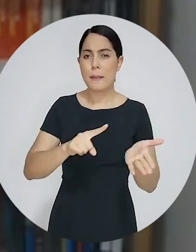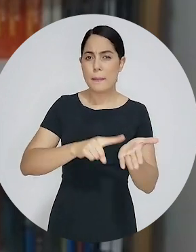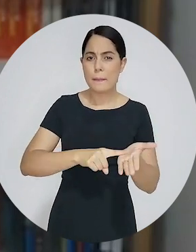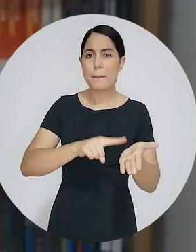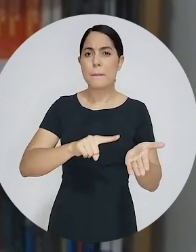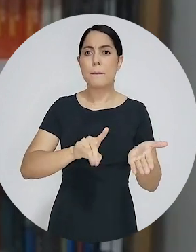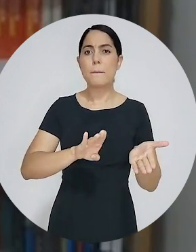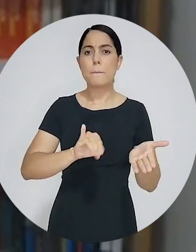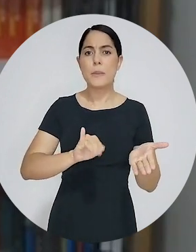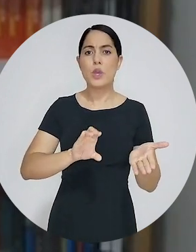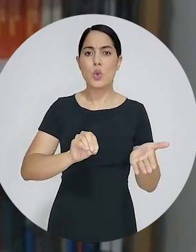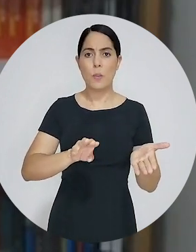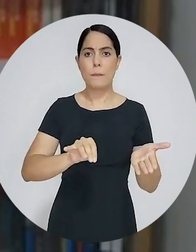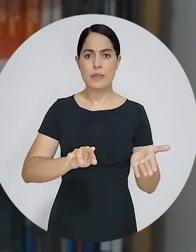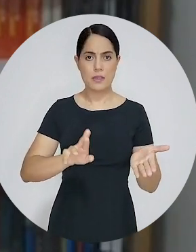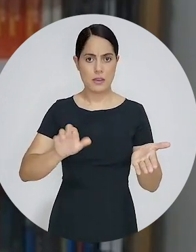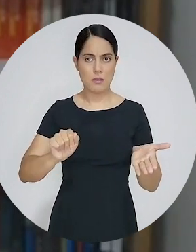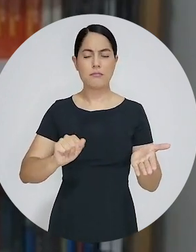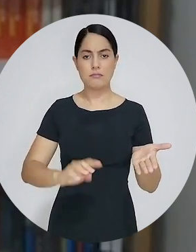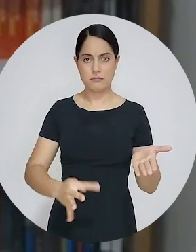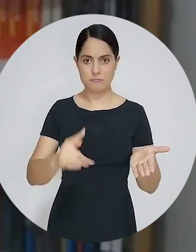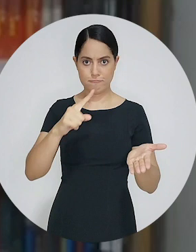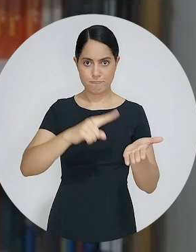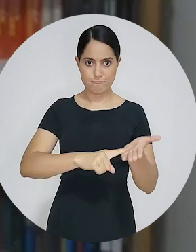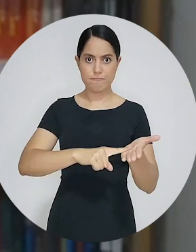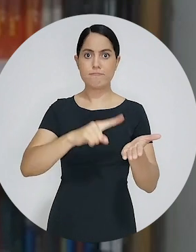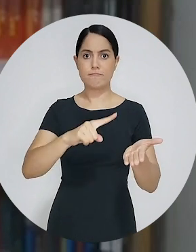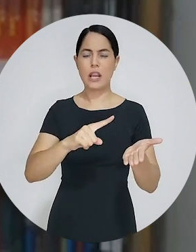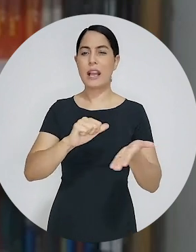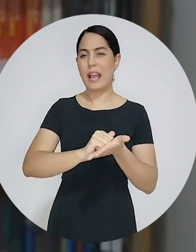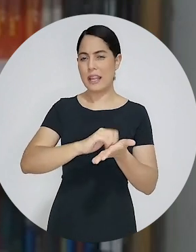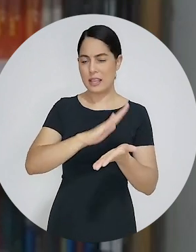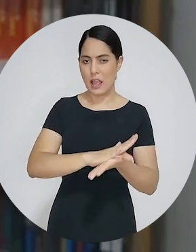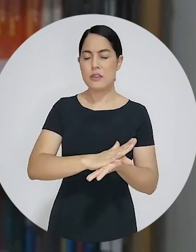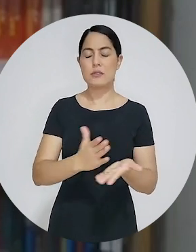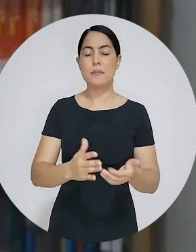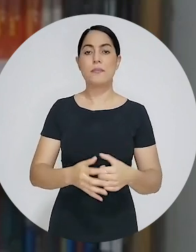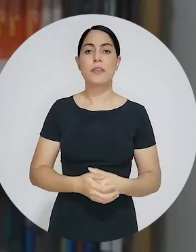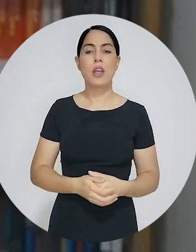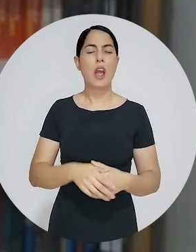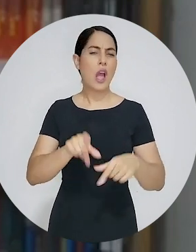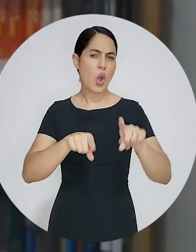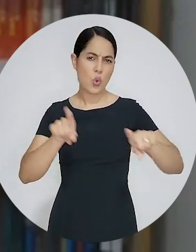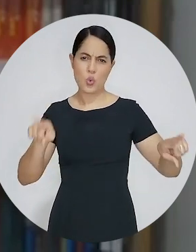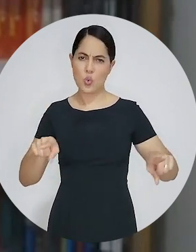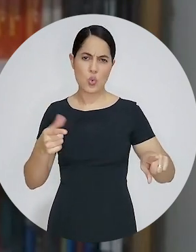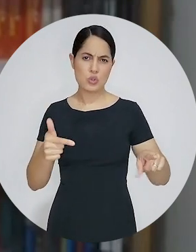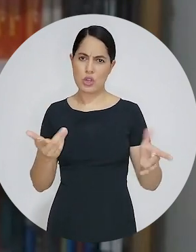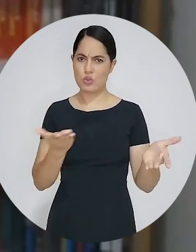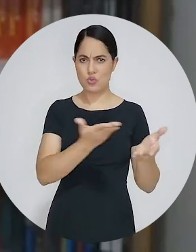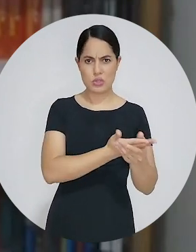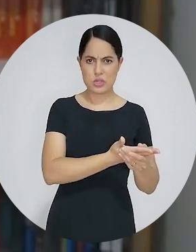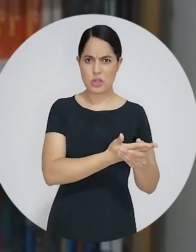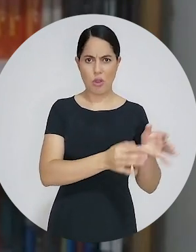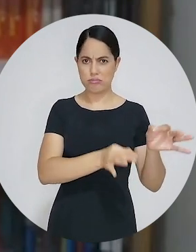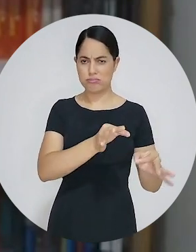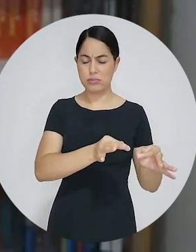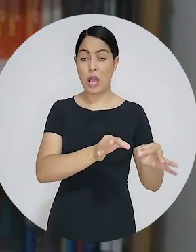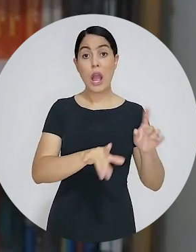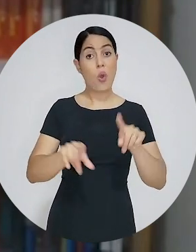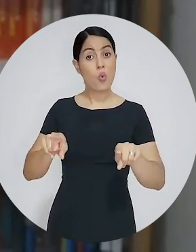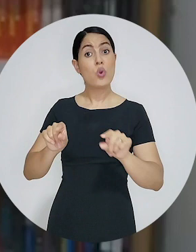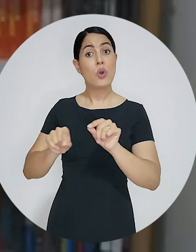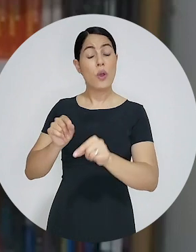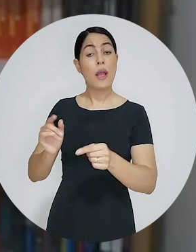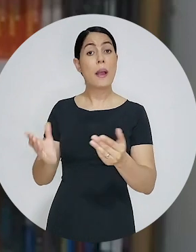de biometria para identificação de cadastros. Embora nem todas tenham sido discussões judiciais, algumas